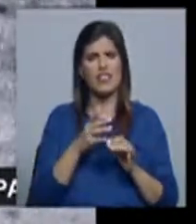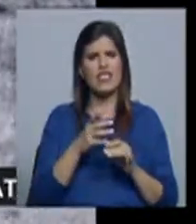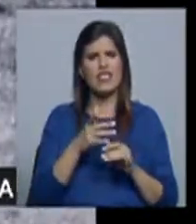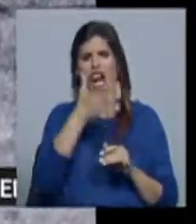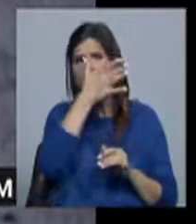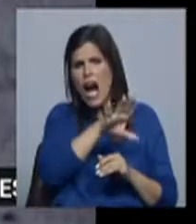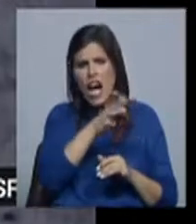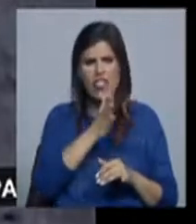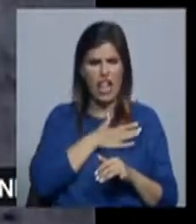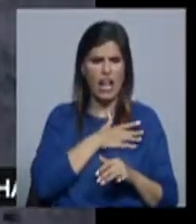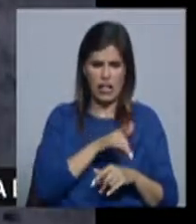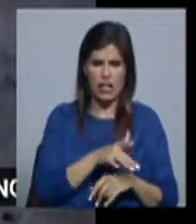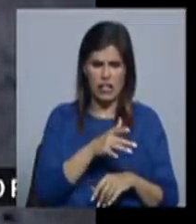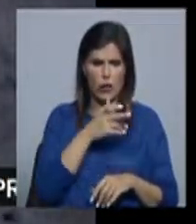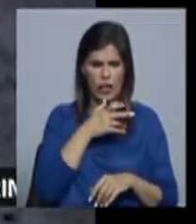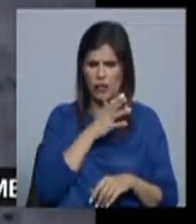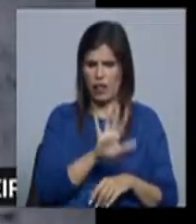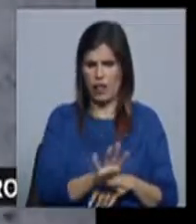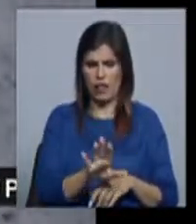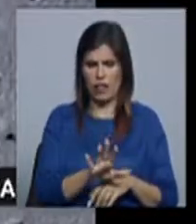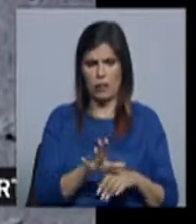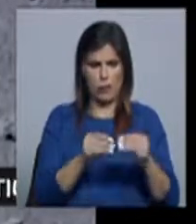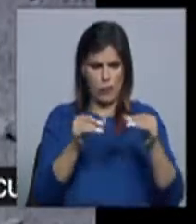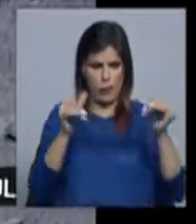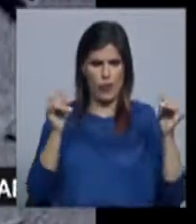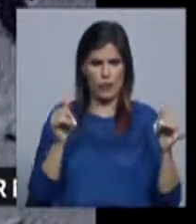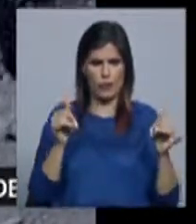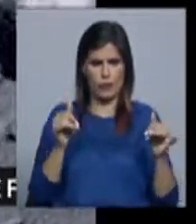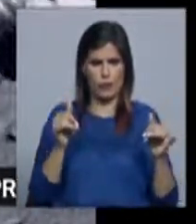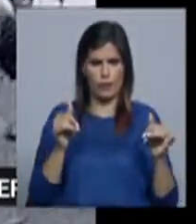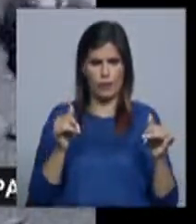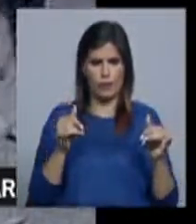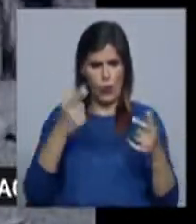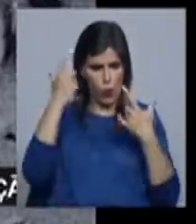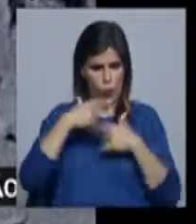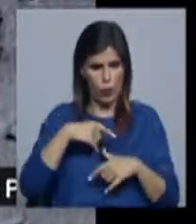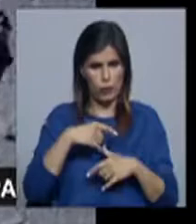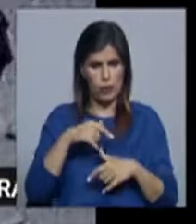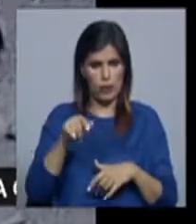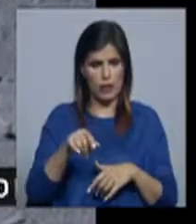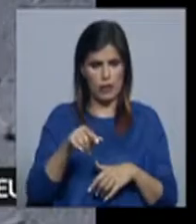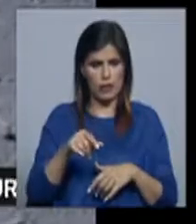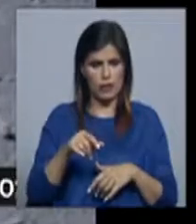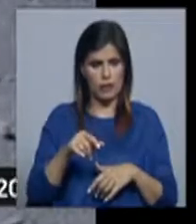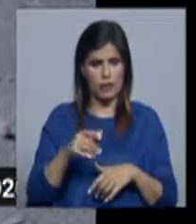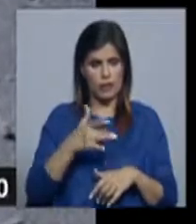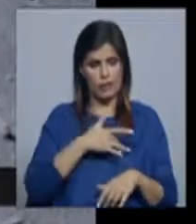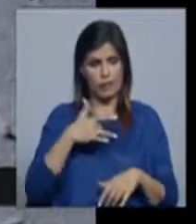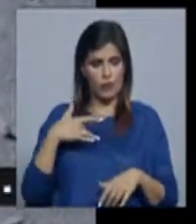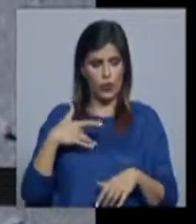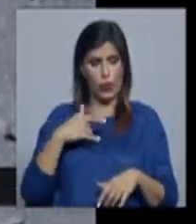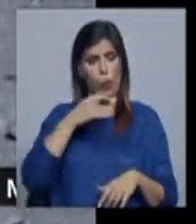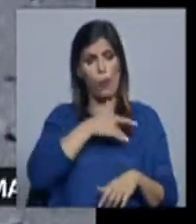terrível e tem, no nosso corpo humano, aquilo atinge muito os pulmões e as córneas, por